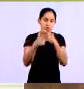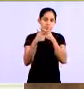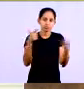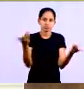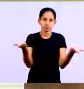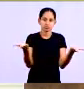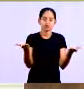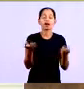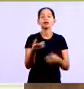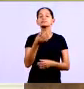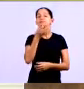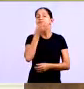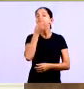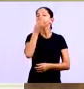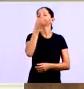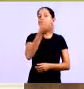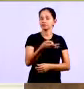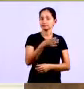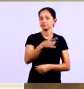aí ele dá uma sugestão,